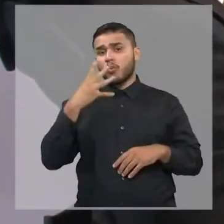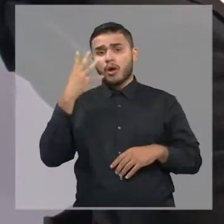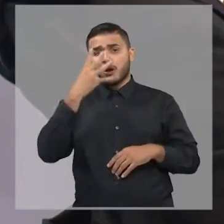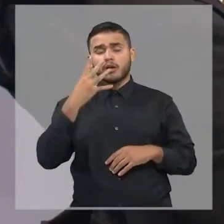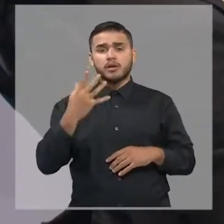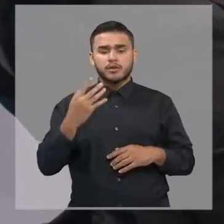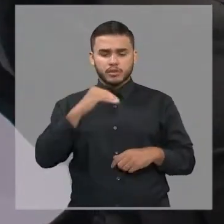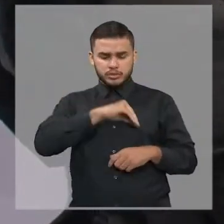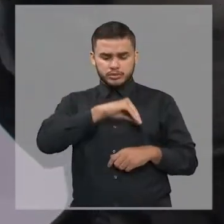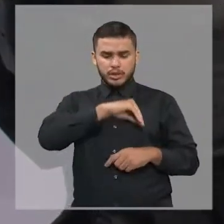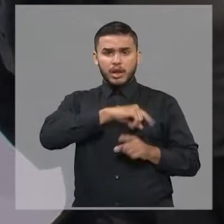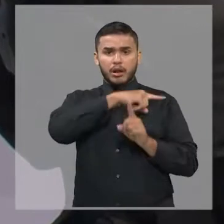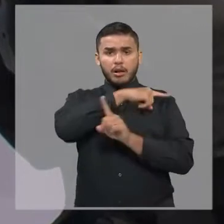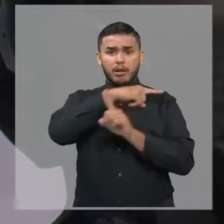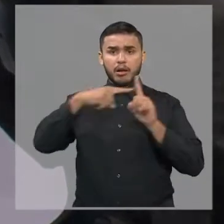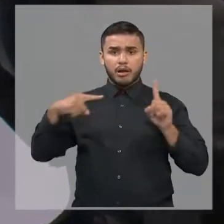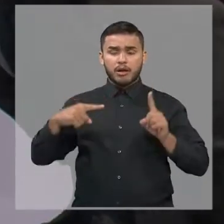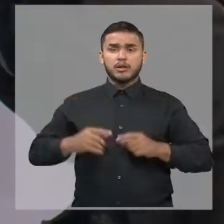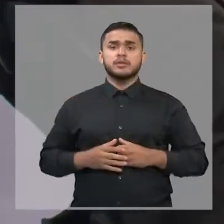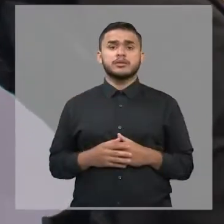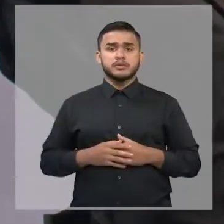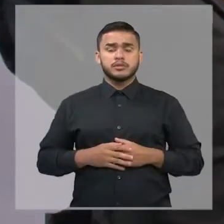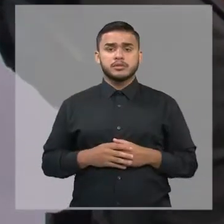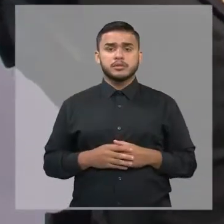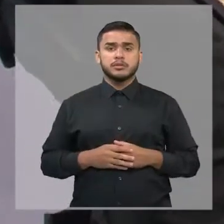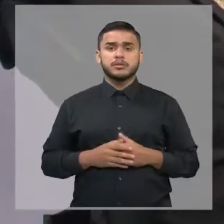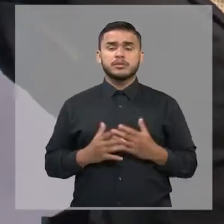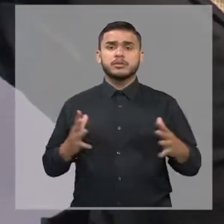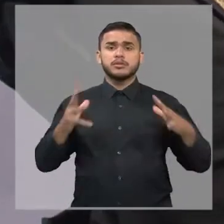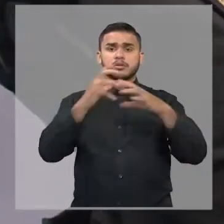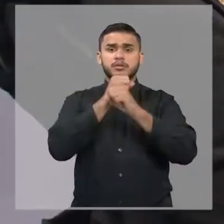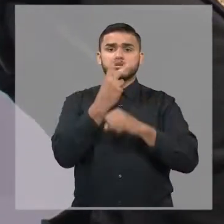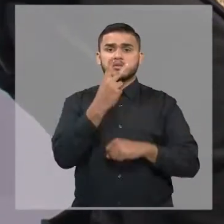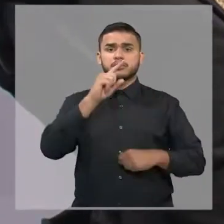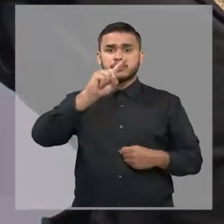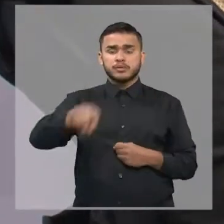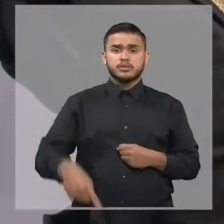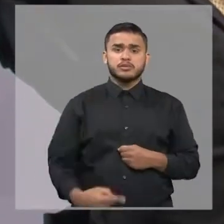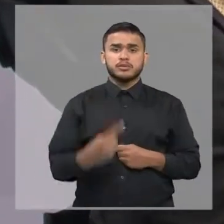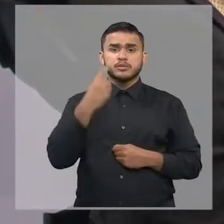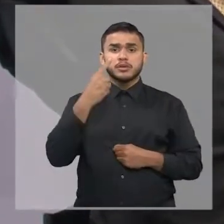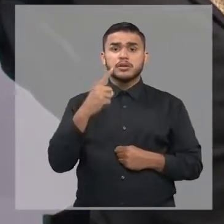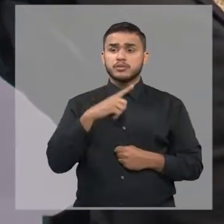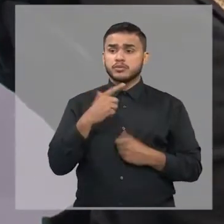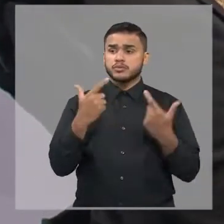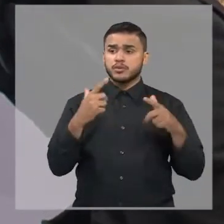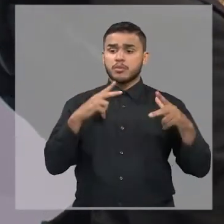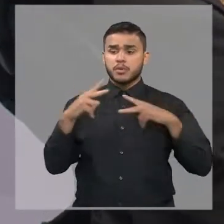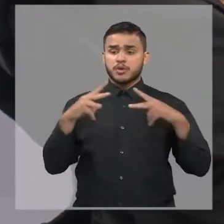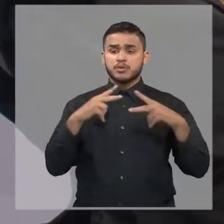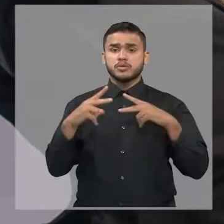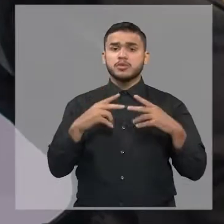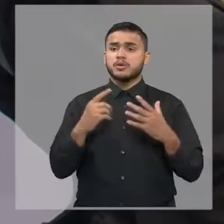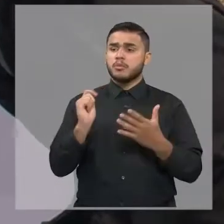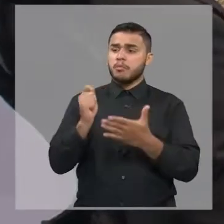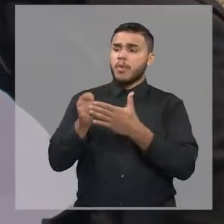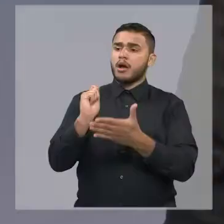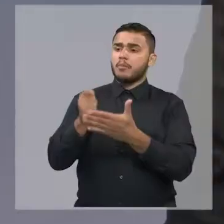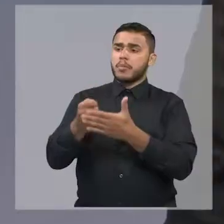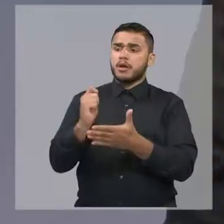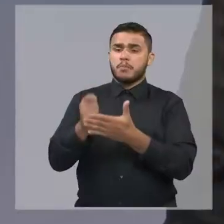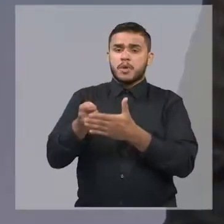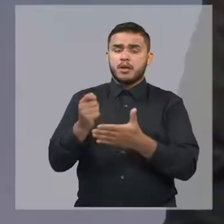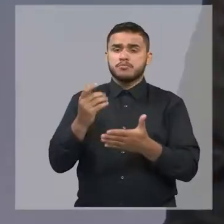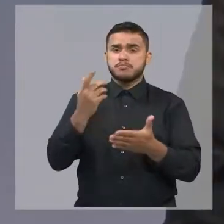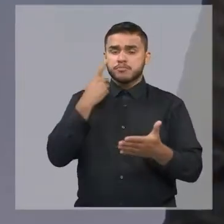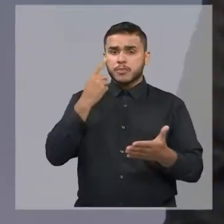metade do salário delas. 2 milhões de pessoas tiveram corte nos seus planos de saúde. O camarada tinha um plano de saúde porque tinha um emprego, e